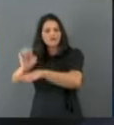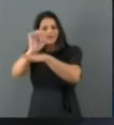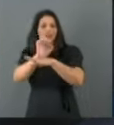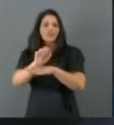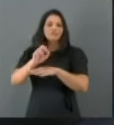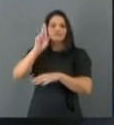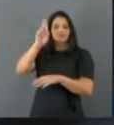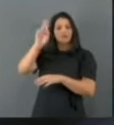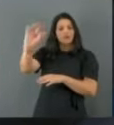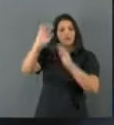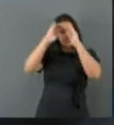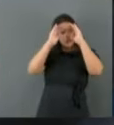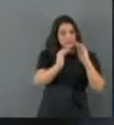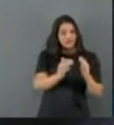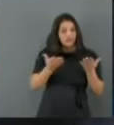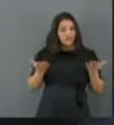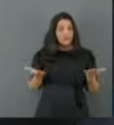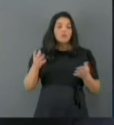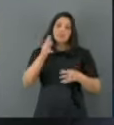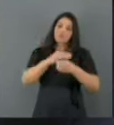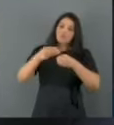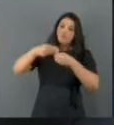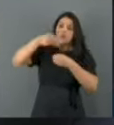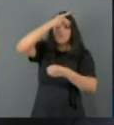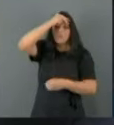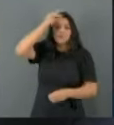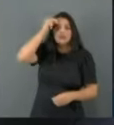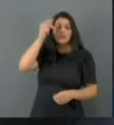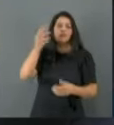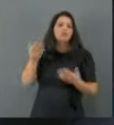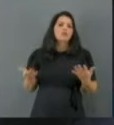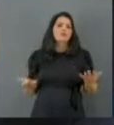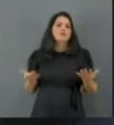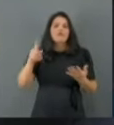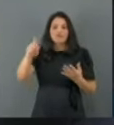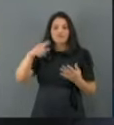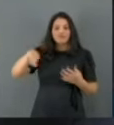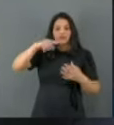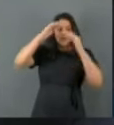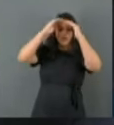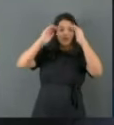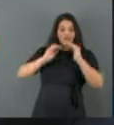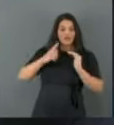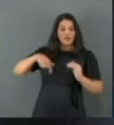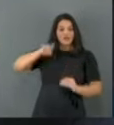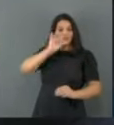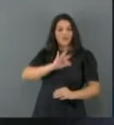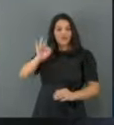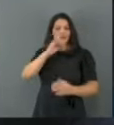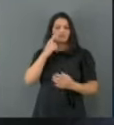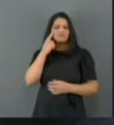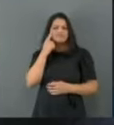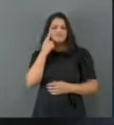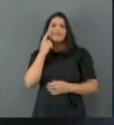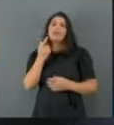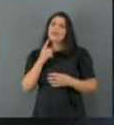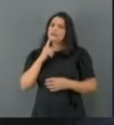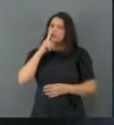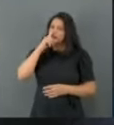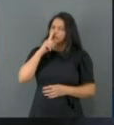inclusive municípios, com atividades de segurança, se não haveria aí um risco de nós atribuirmos